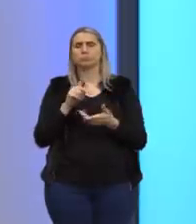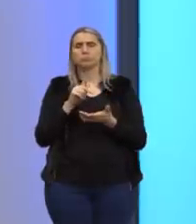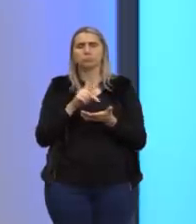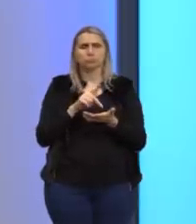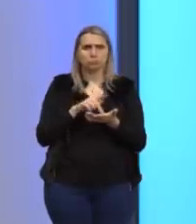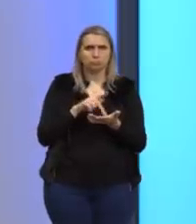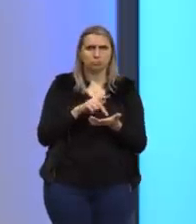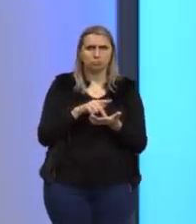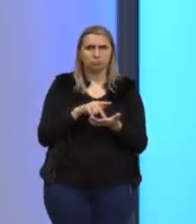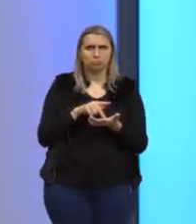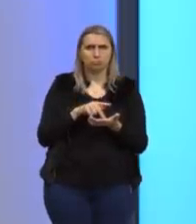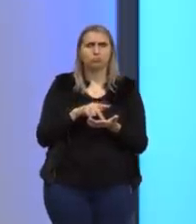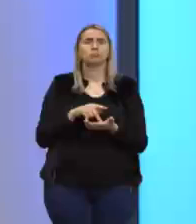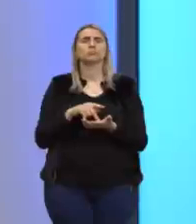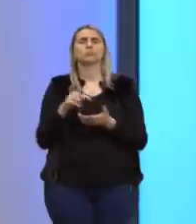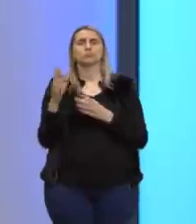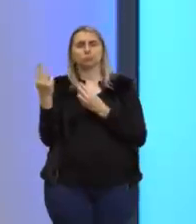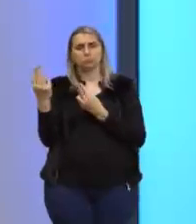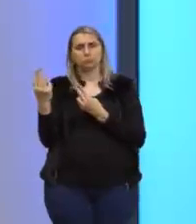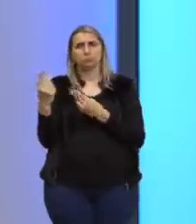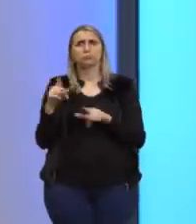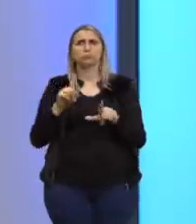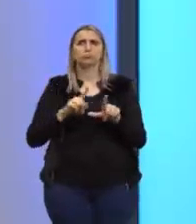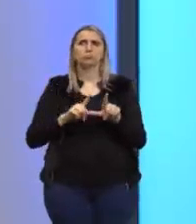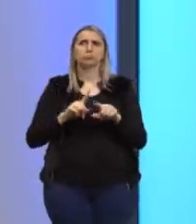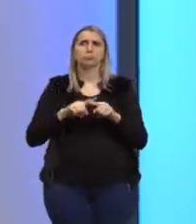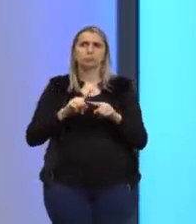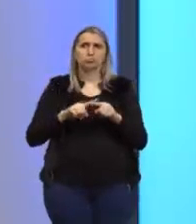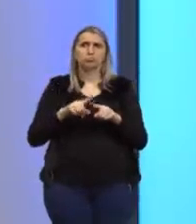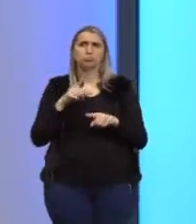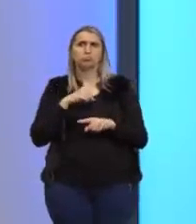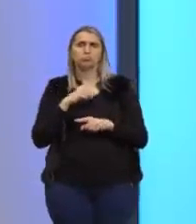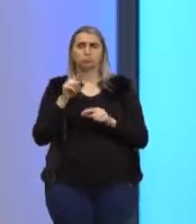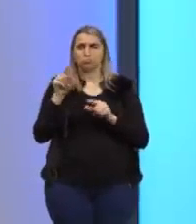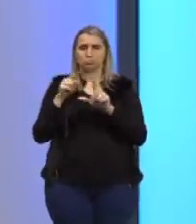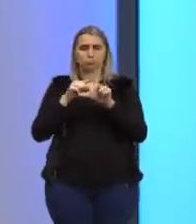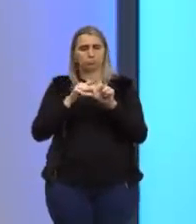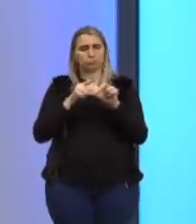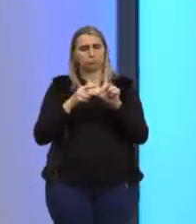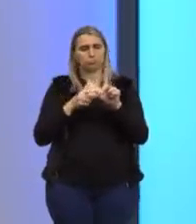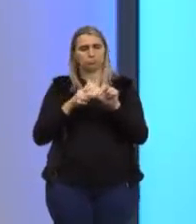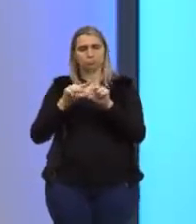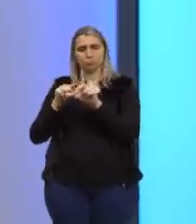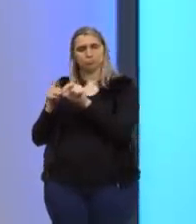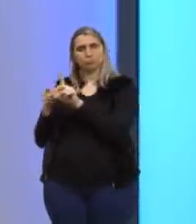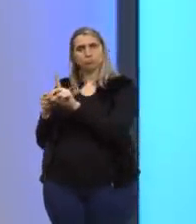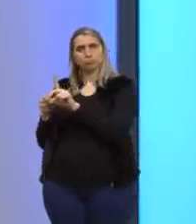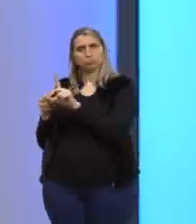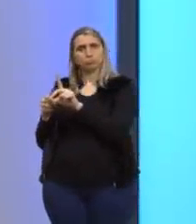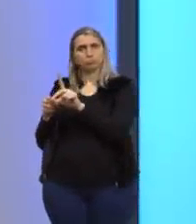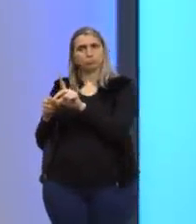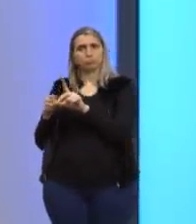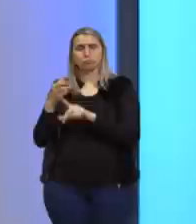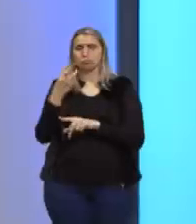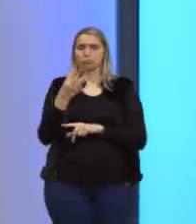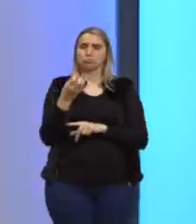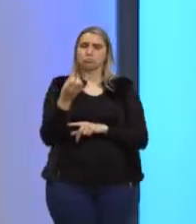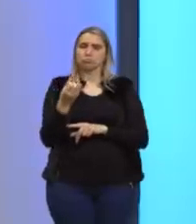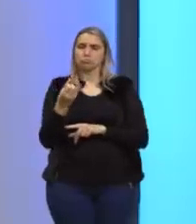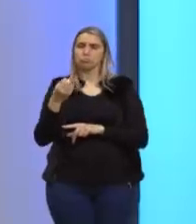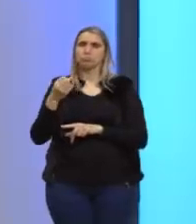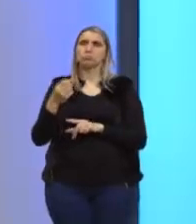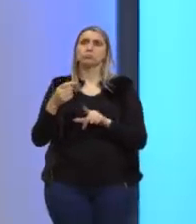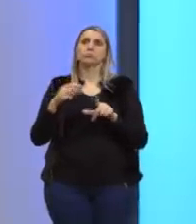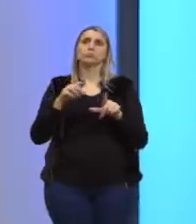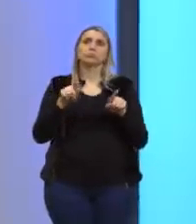semelhantes. E por que, que eles são semelhantes? Porque eu tenho, ó, dois ângulos, o ângulo de 36 e o ângulo de 90, e